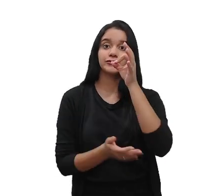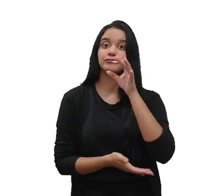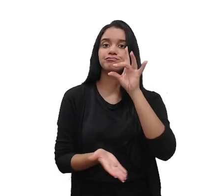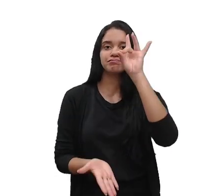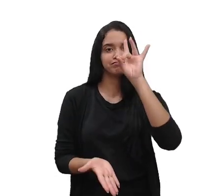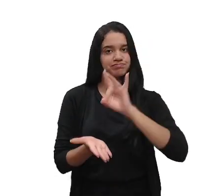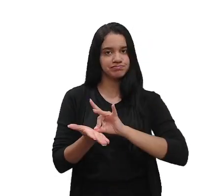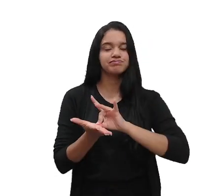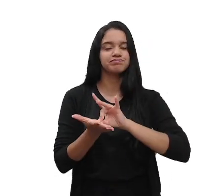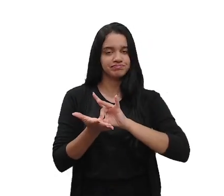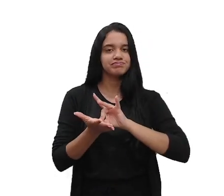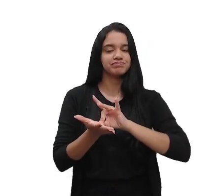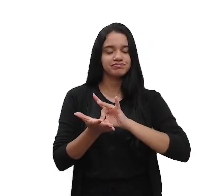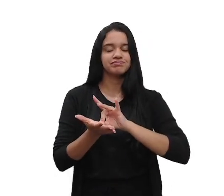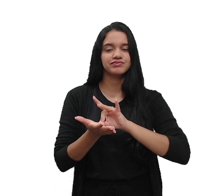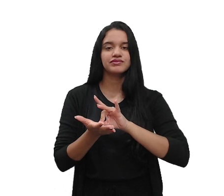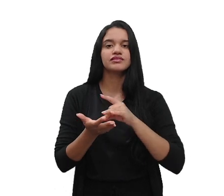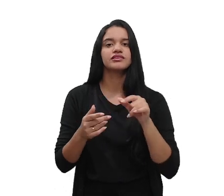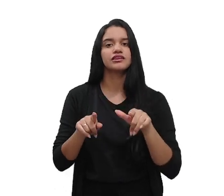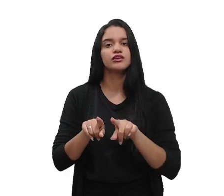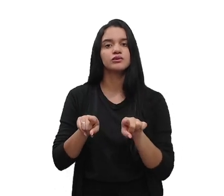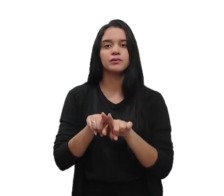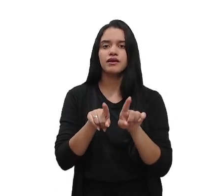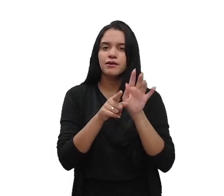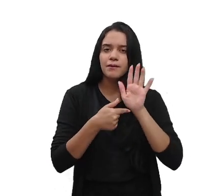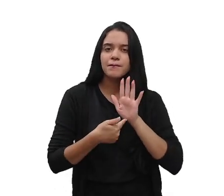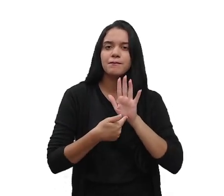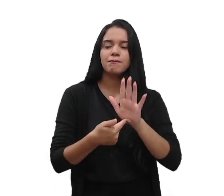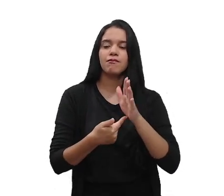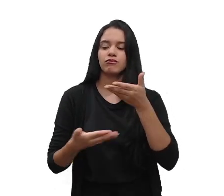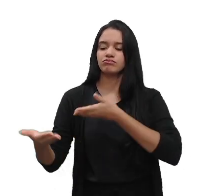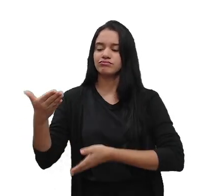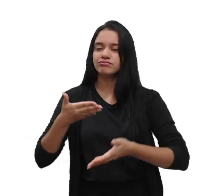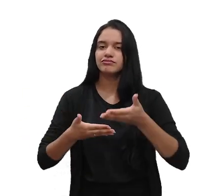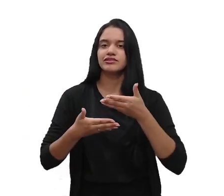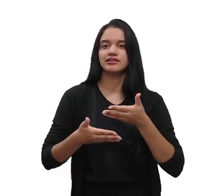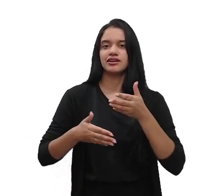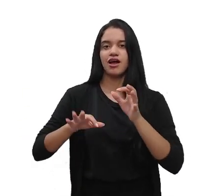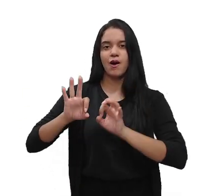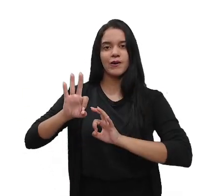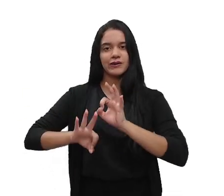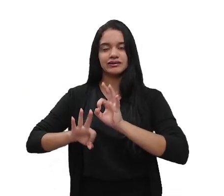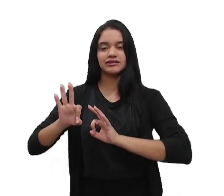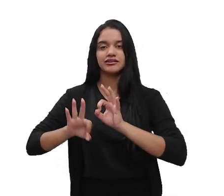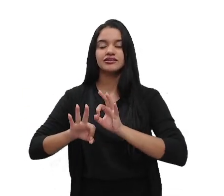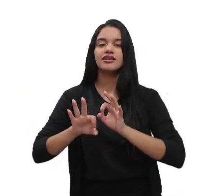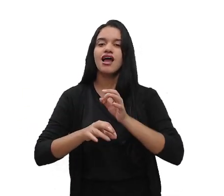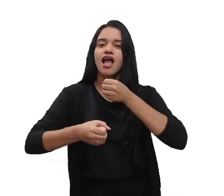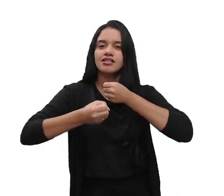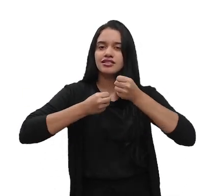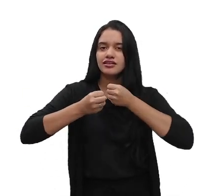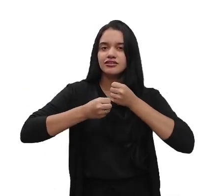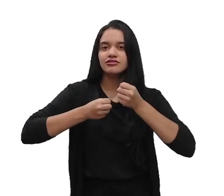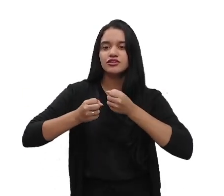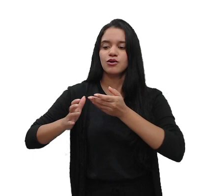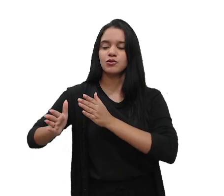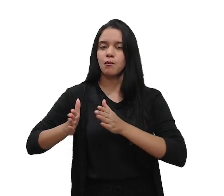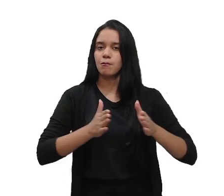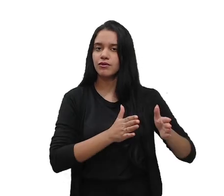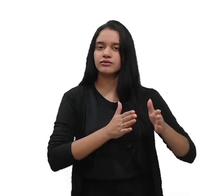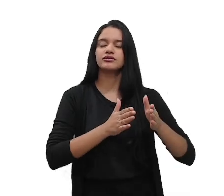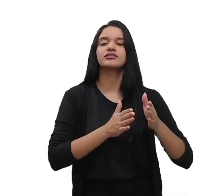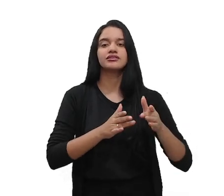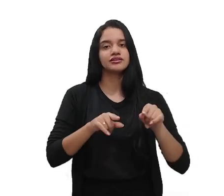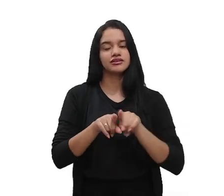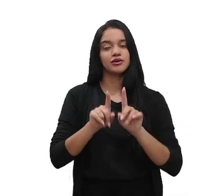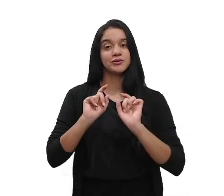uma contratação de fato que traga e que agregue valor à organização. E a entrevista no processo seletivo, a entrevista